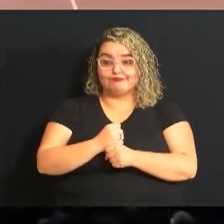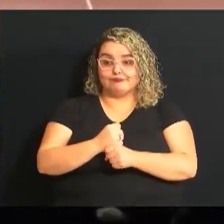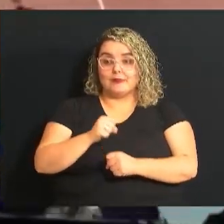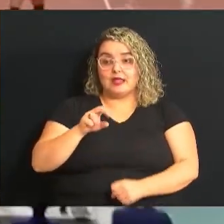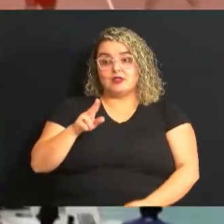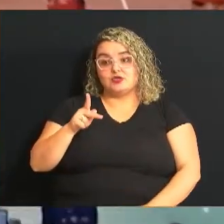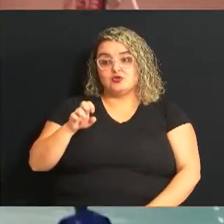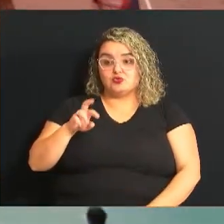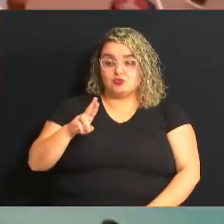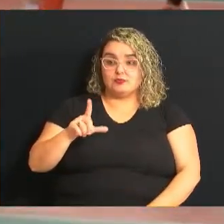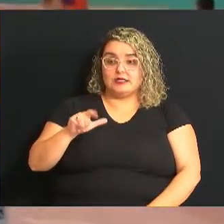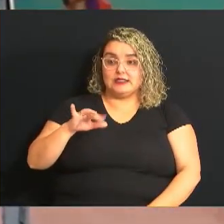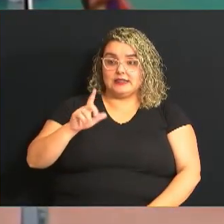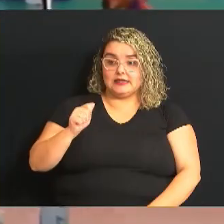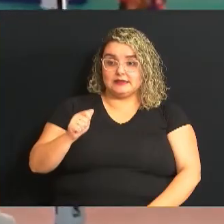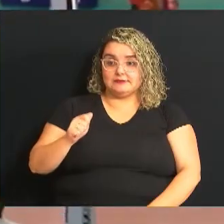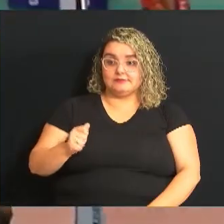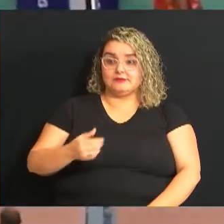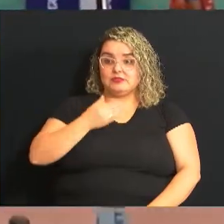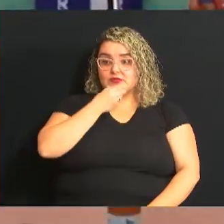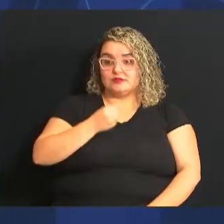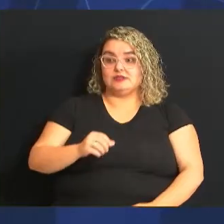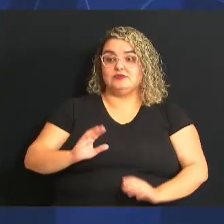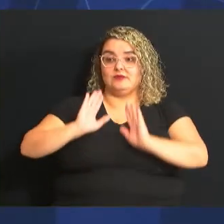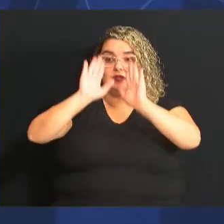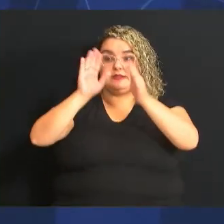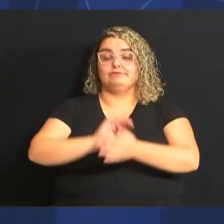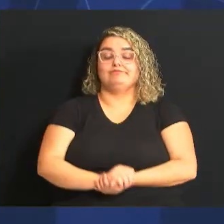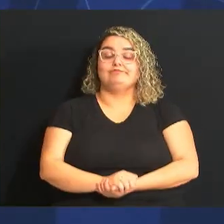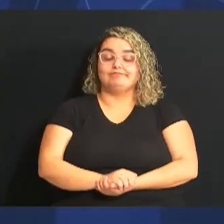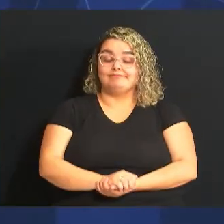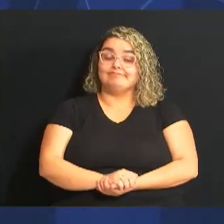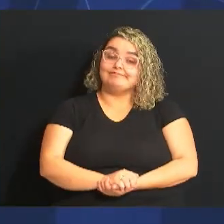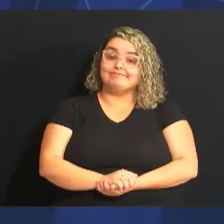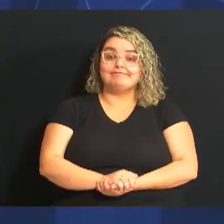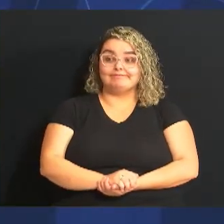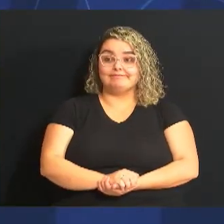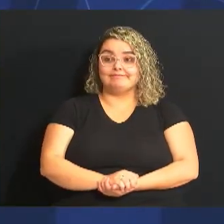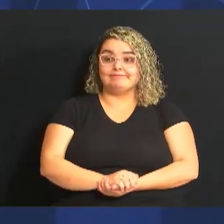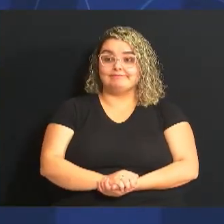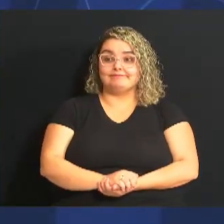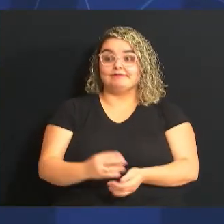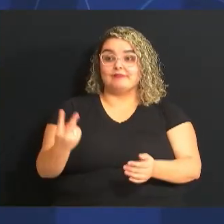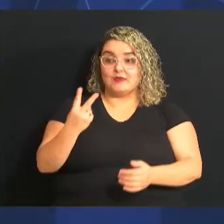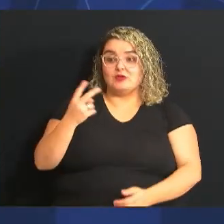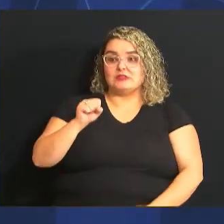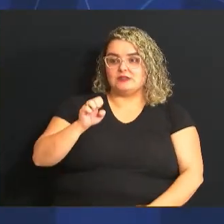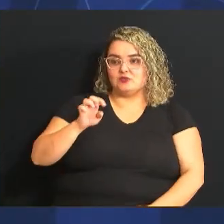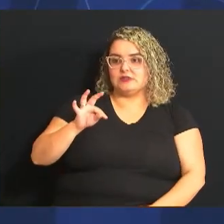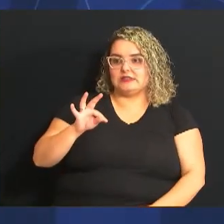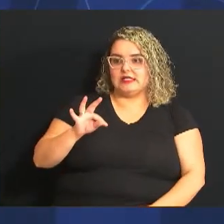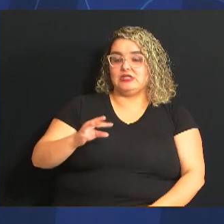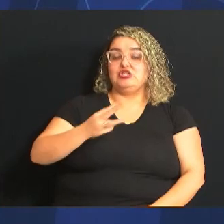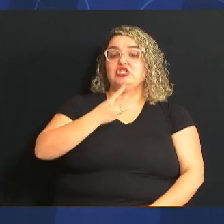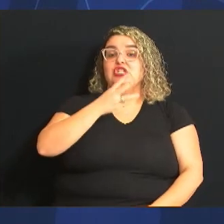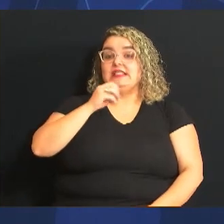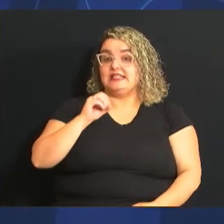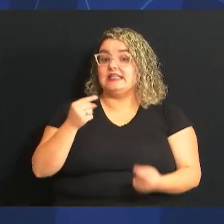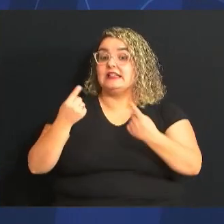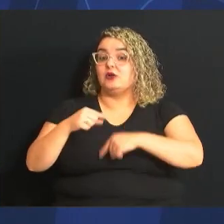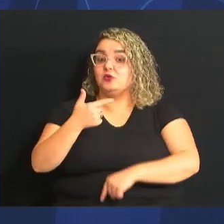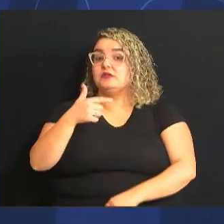intervalo regimental, e aí sim começam então as discussões e as votações de cada uma dessas propostas. Você